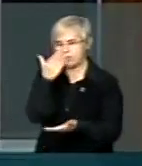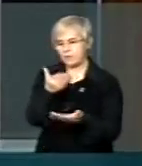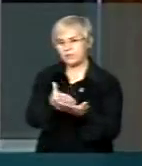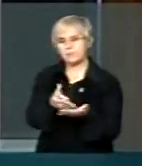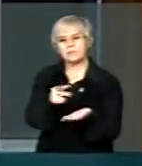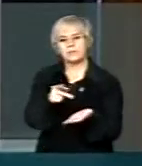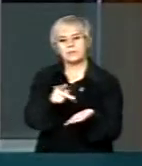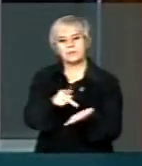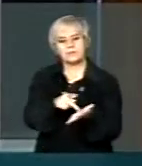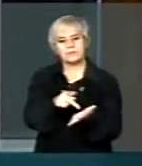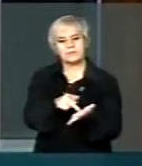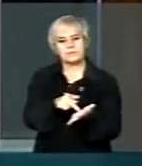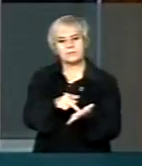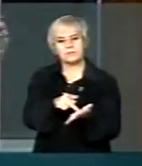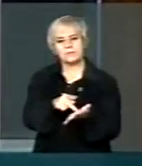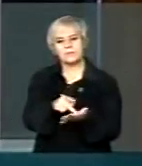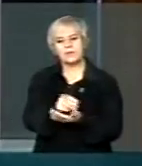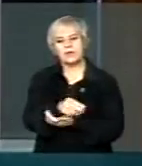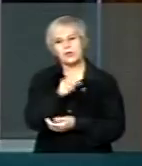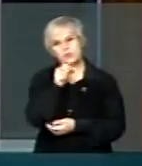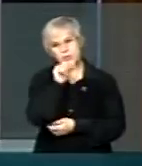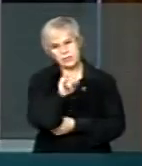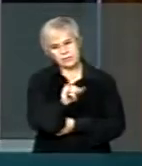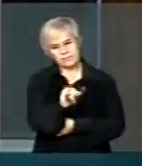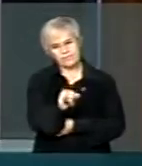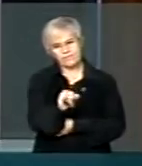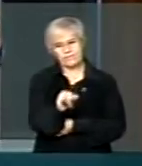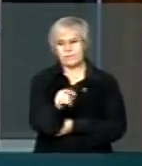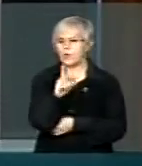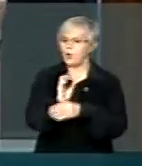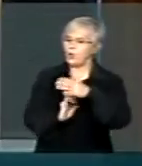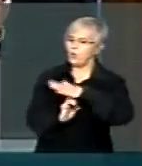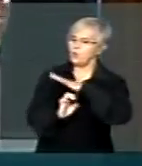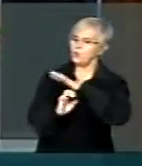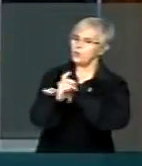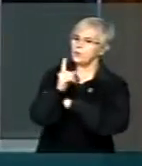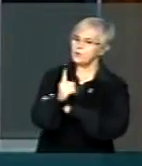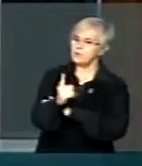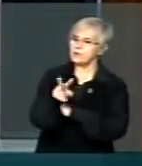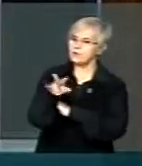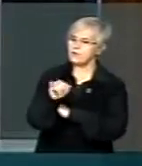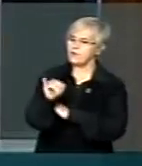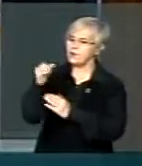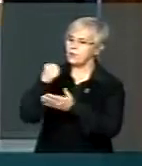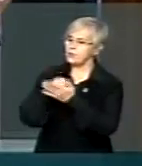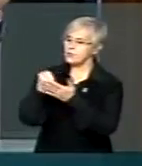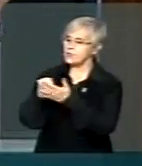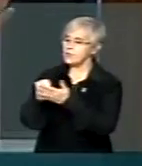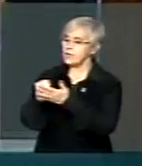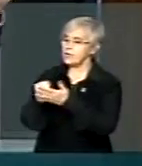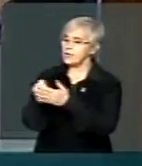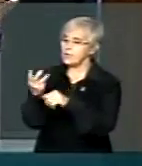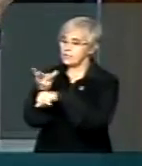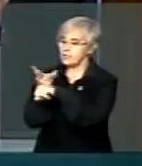que se uma empresa vai terceirizar os seus trabalhadores,